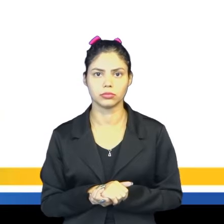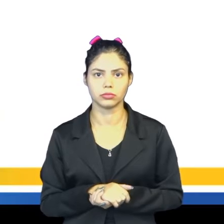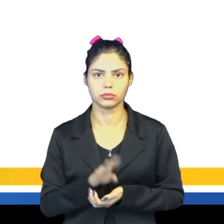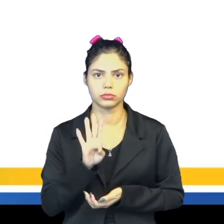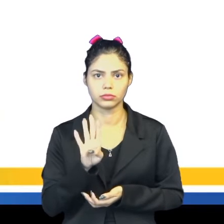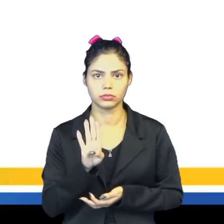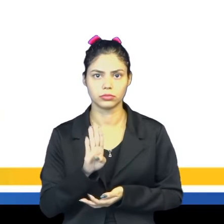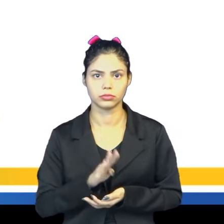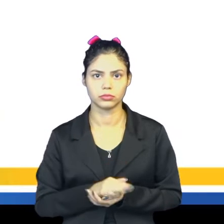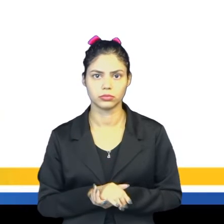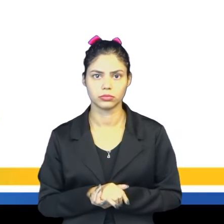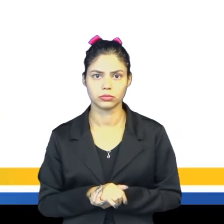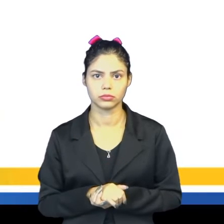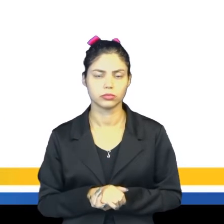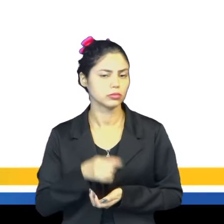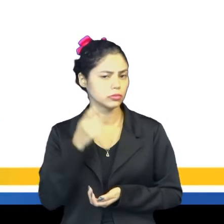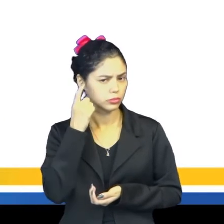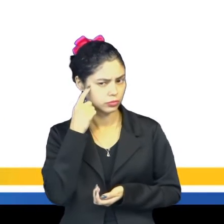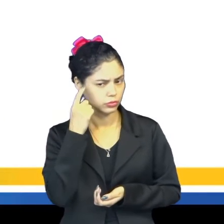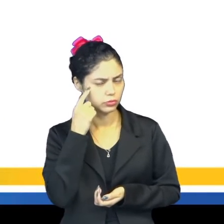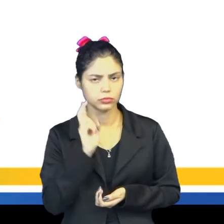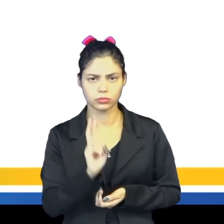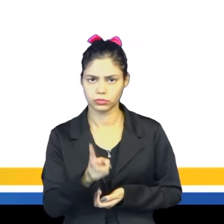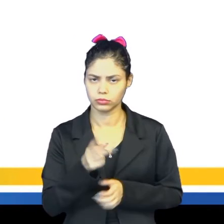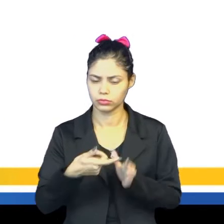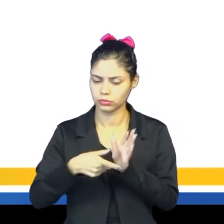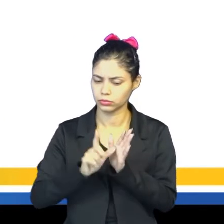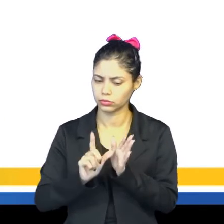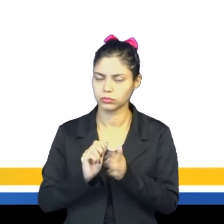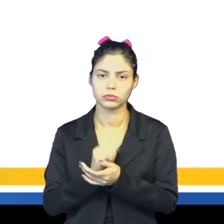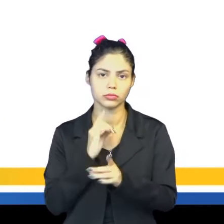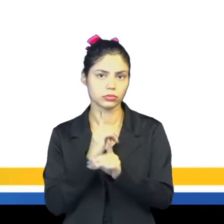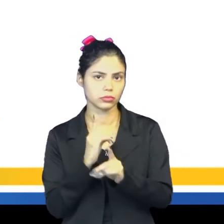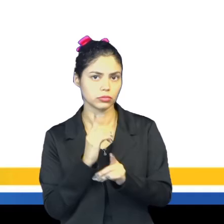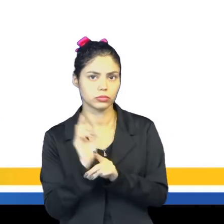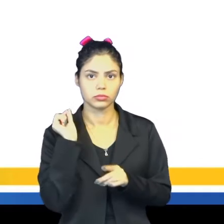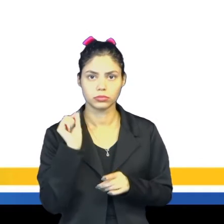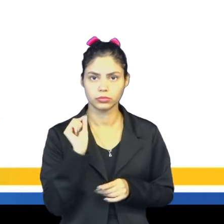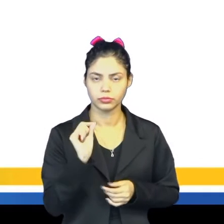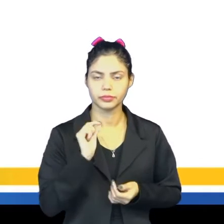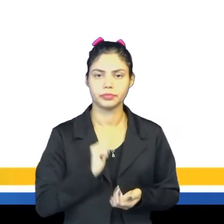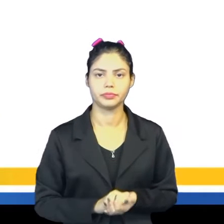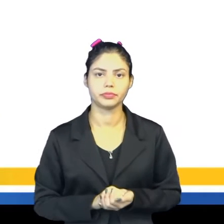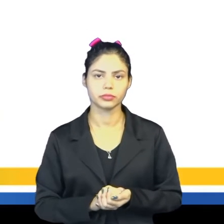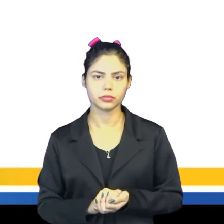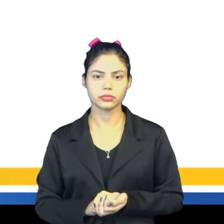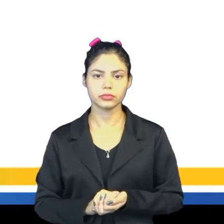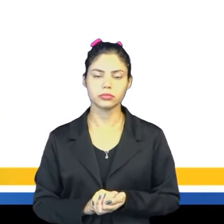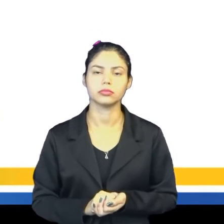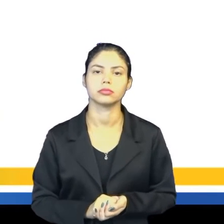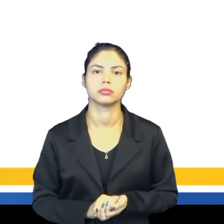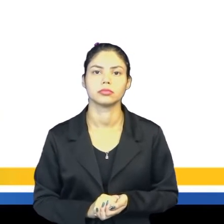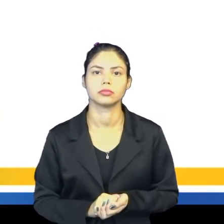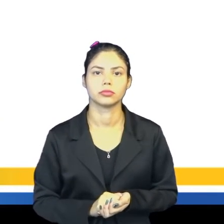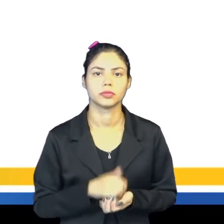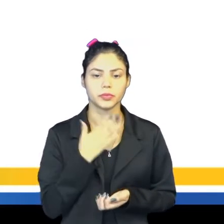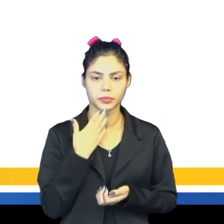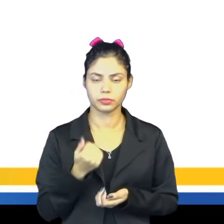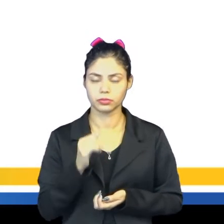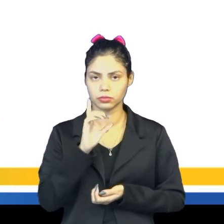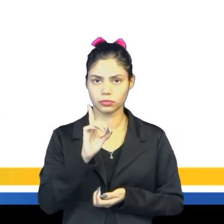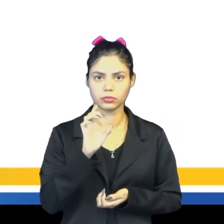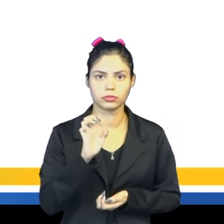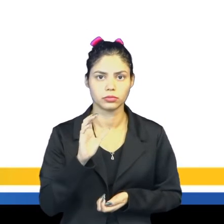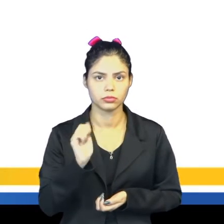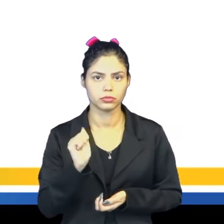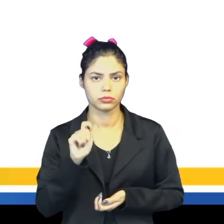B. Seguindo o mesmo raciocínio anterior, identificamos que para converter o